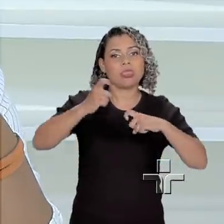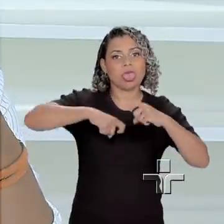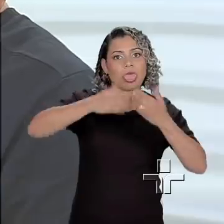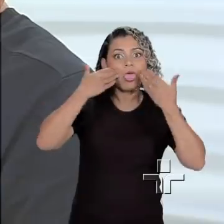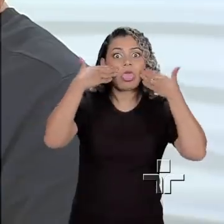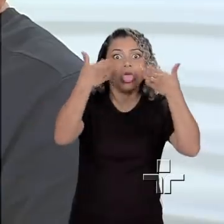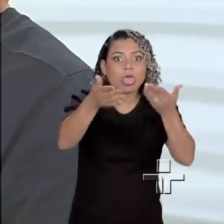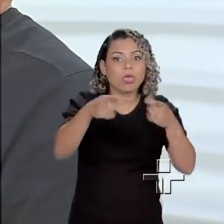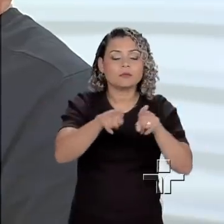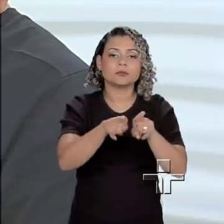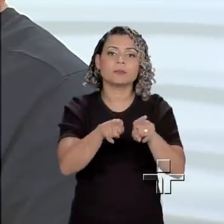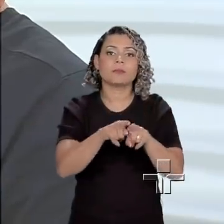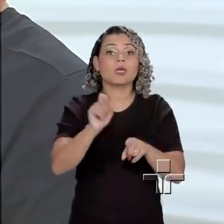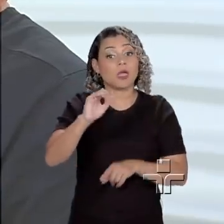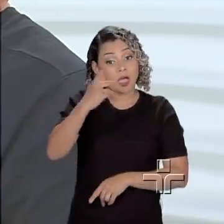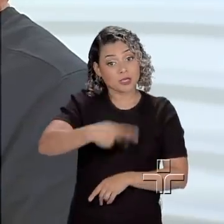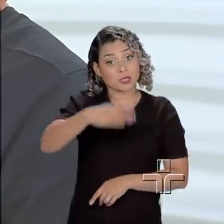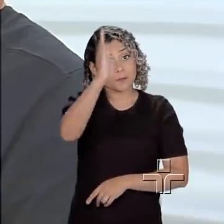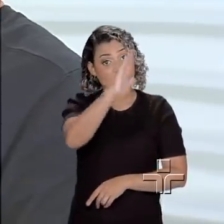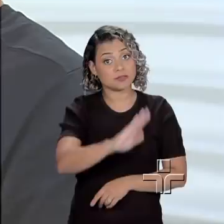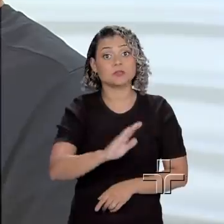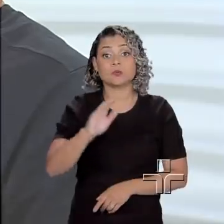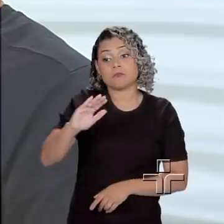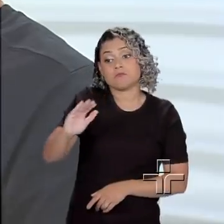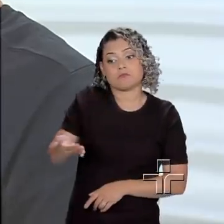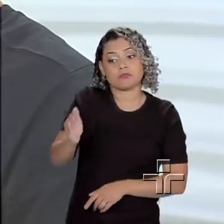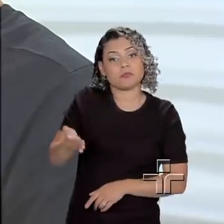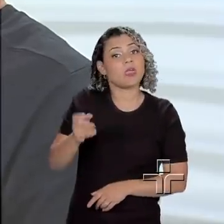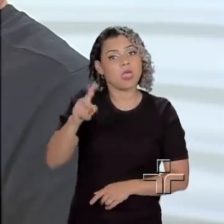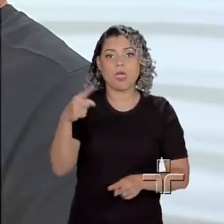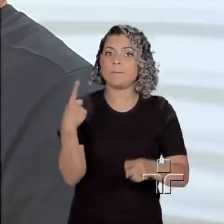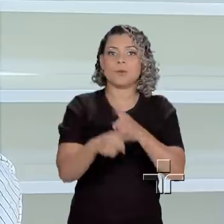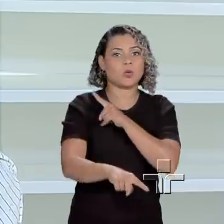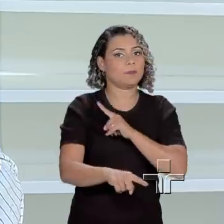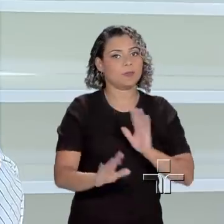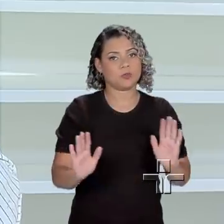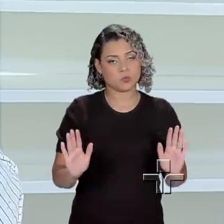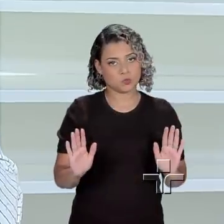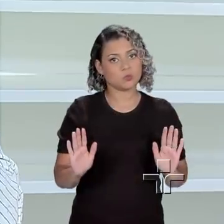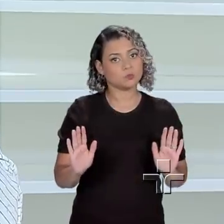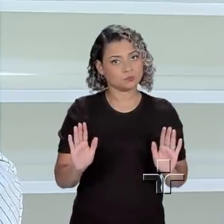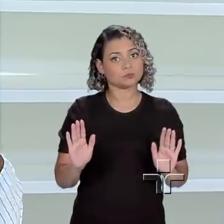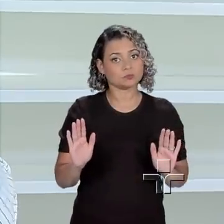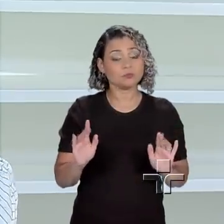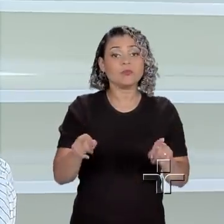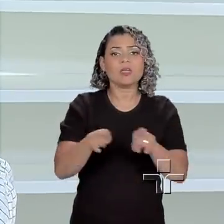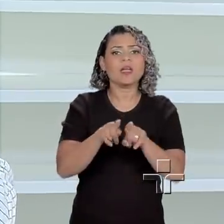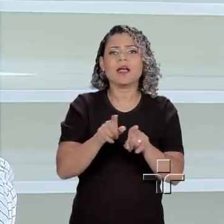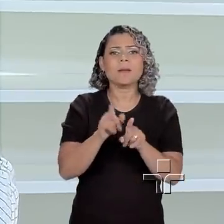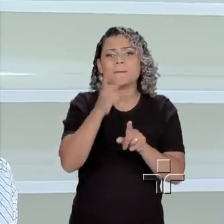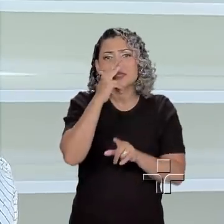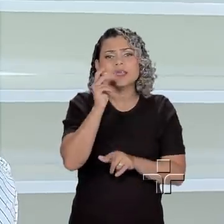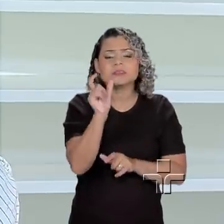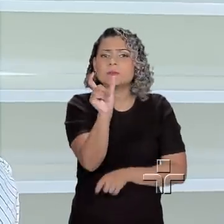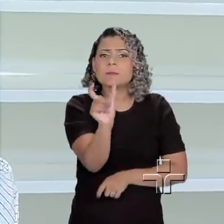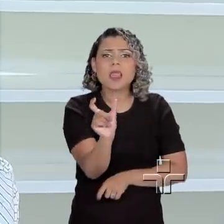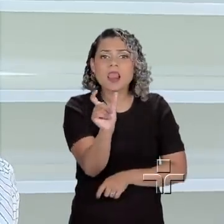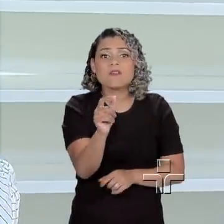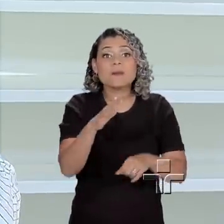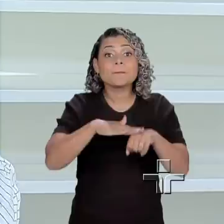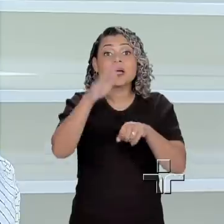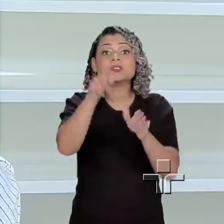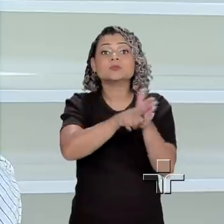Brasil. Basicamente, tem leis proibindo a pedofilia. A palavra mais procurada da